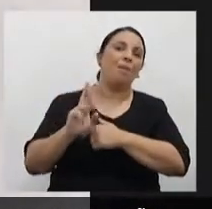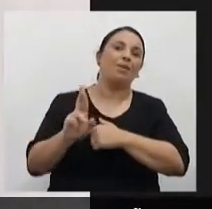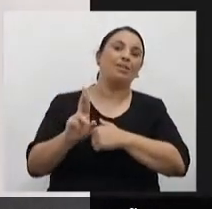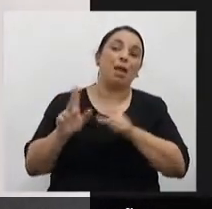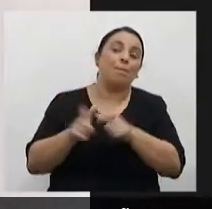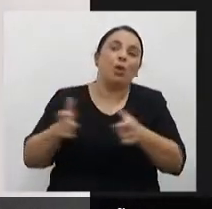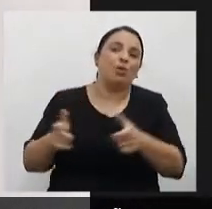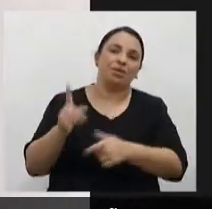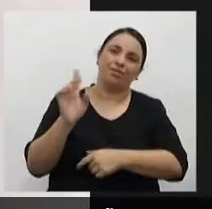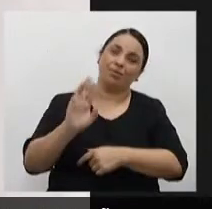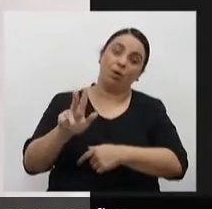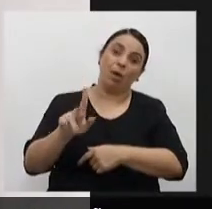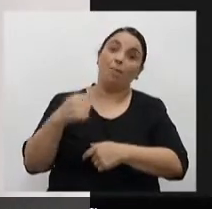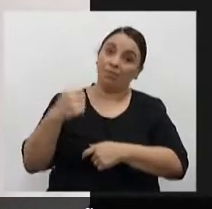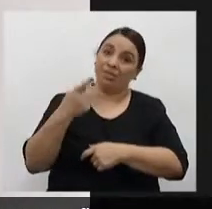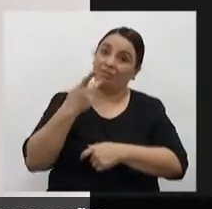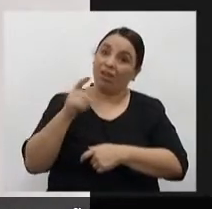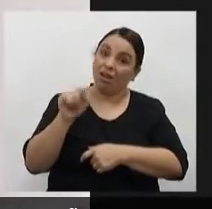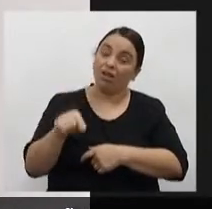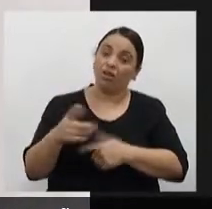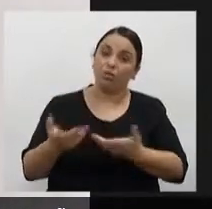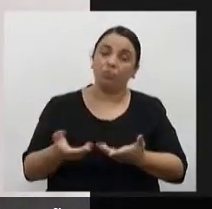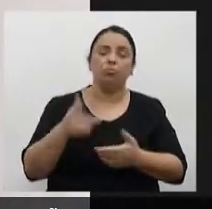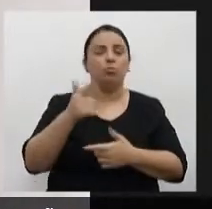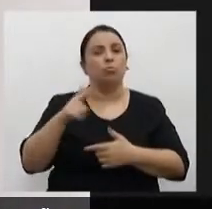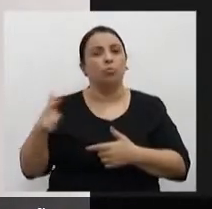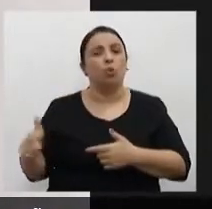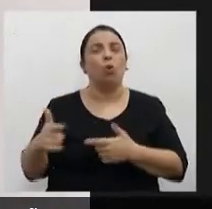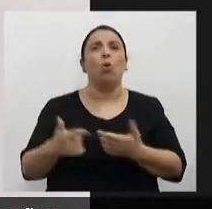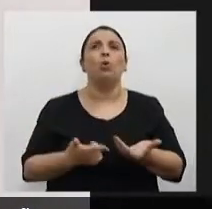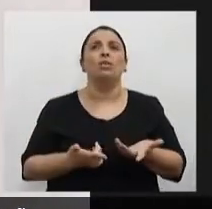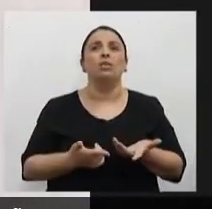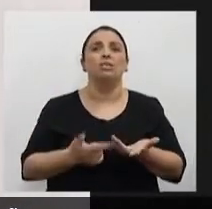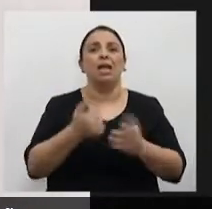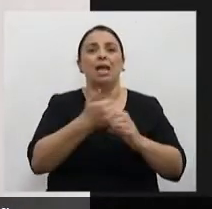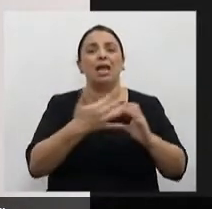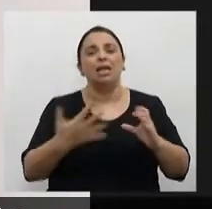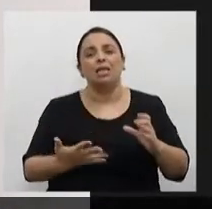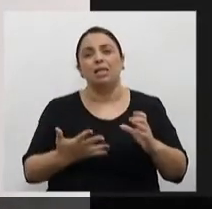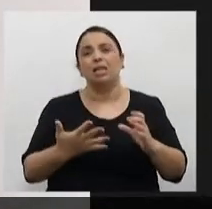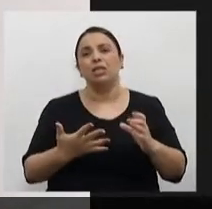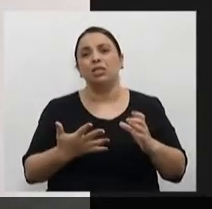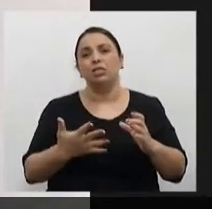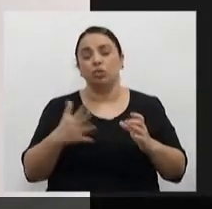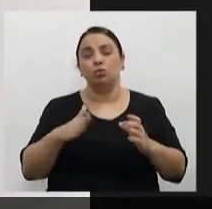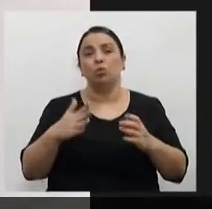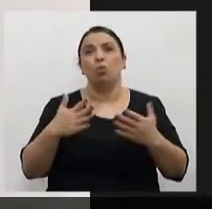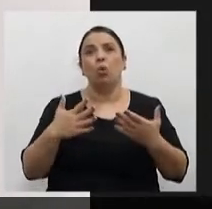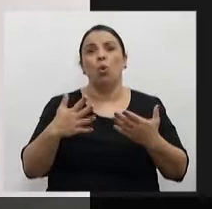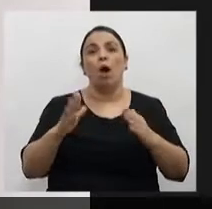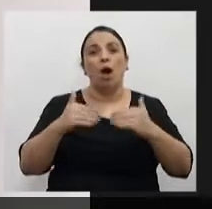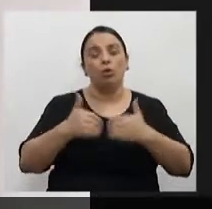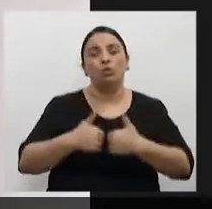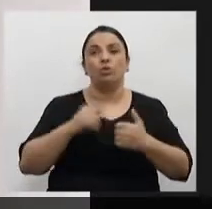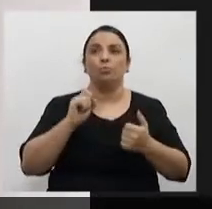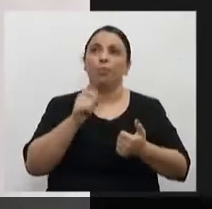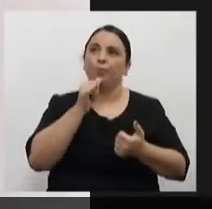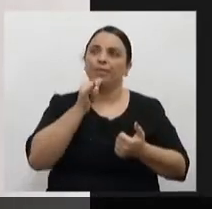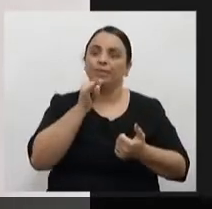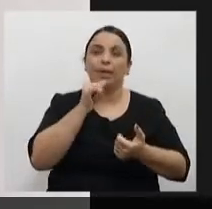frisar isso. Então, outras questões, outras comorbidades que atingem aí os autistas.